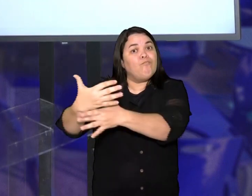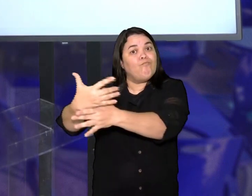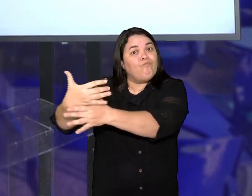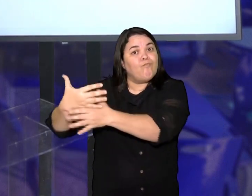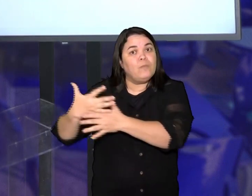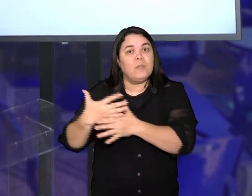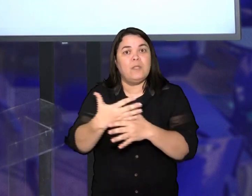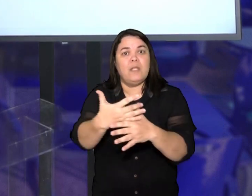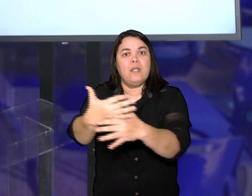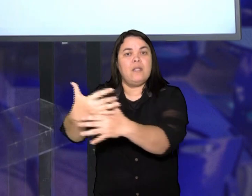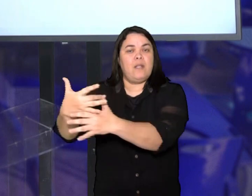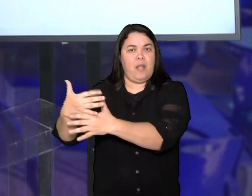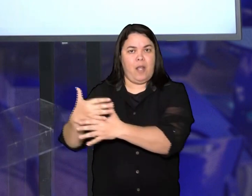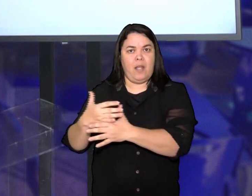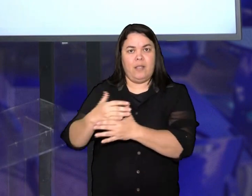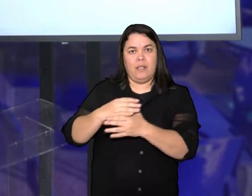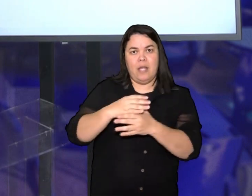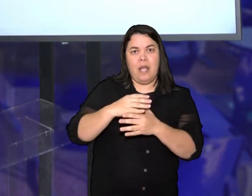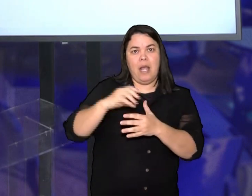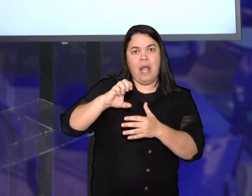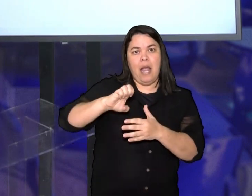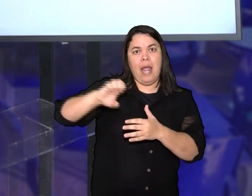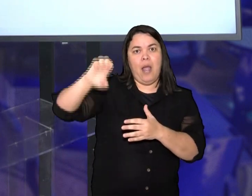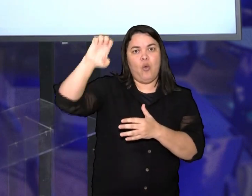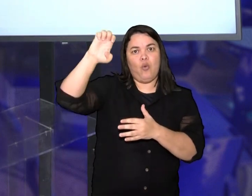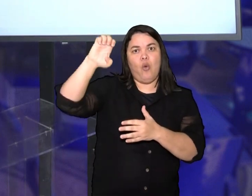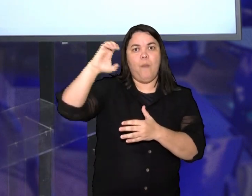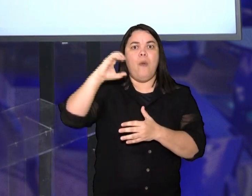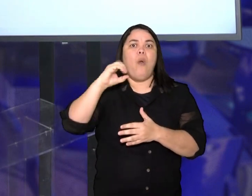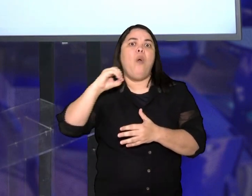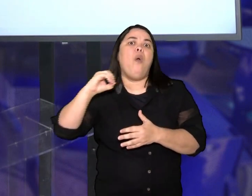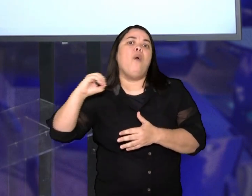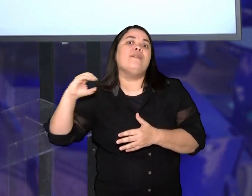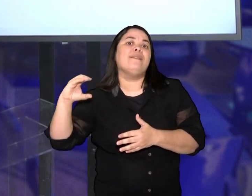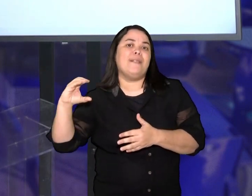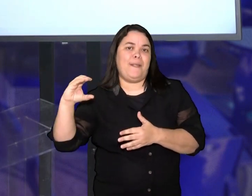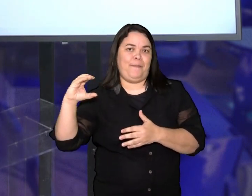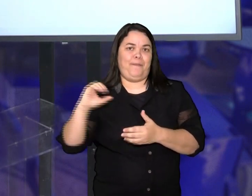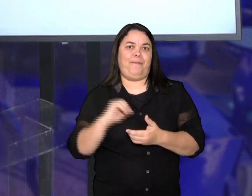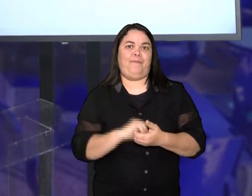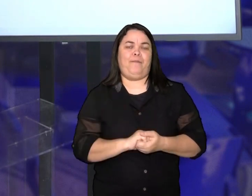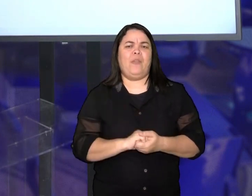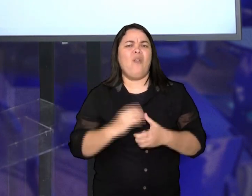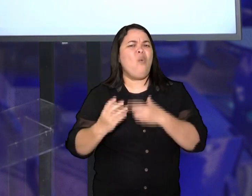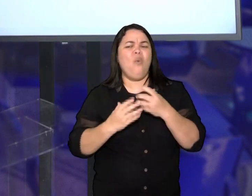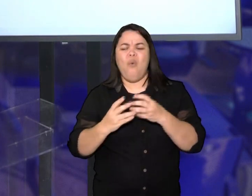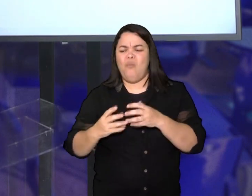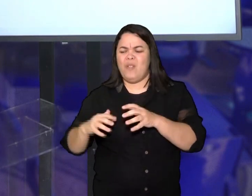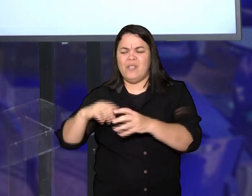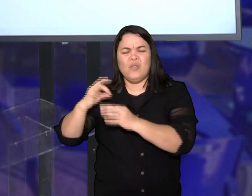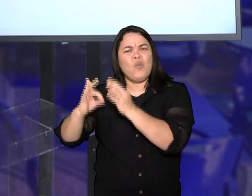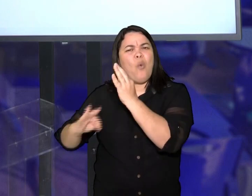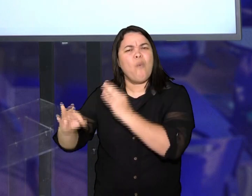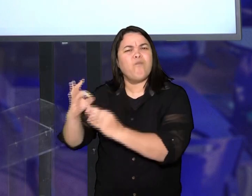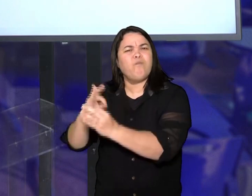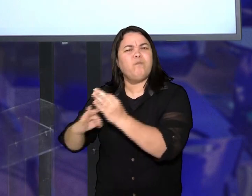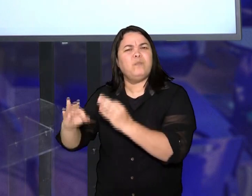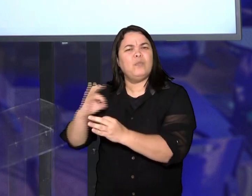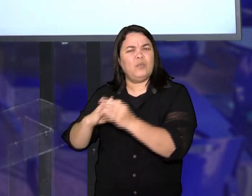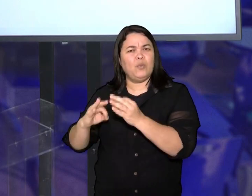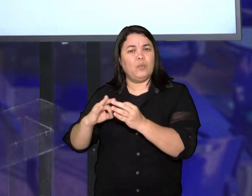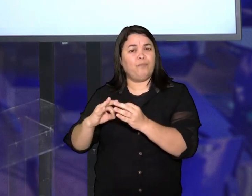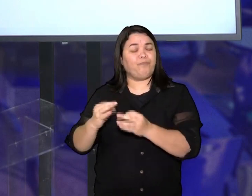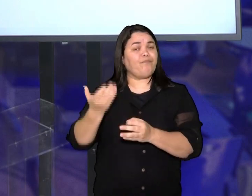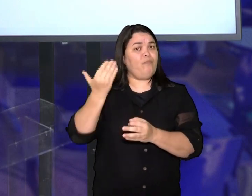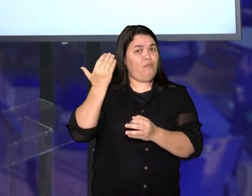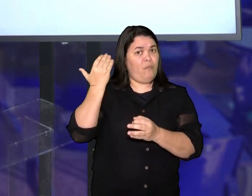Europa Ocidental. Como é que se formou esse espaço urbano, né? Nós vimos na última aula, especificamente,